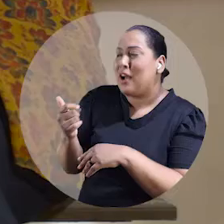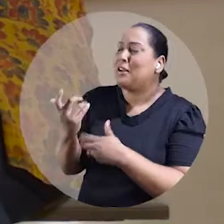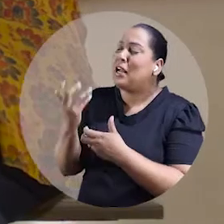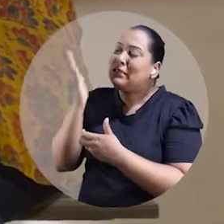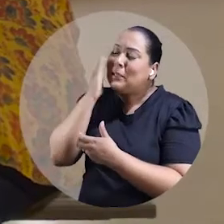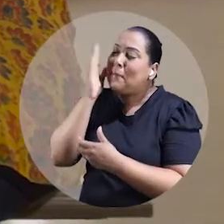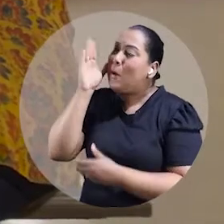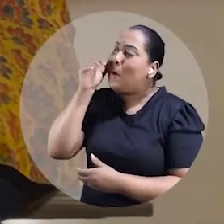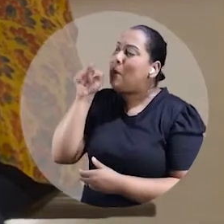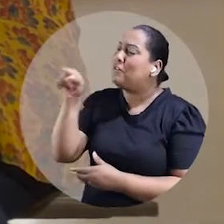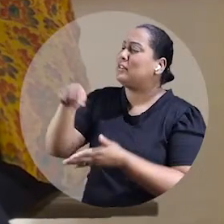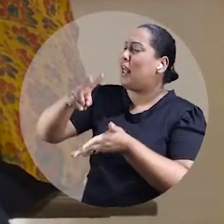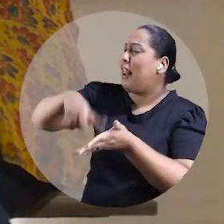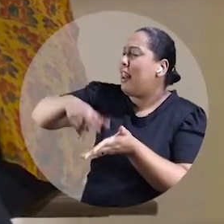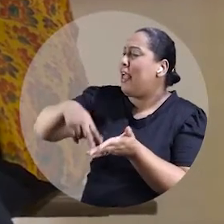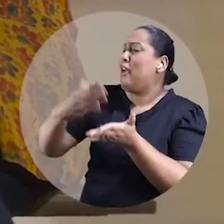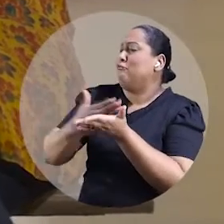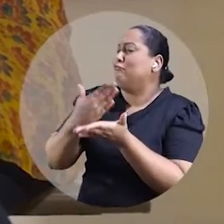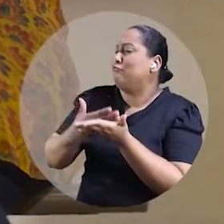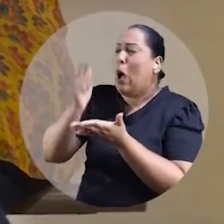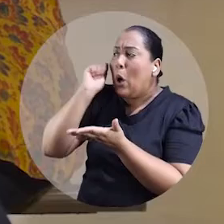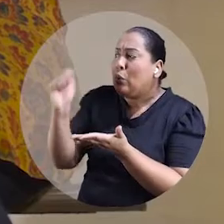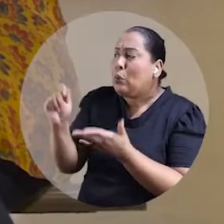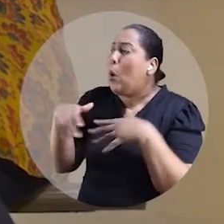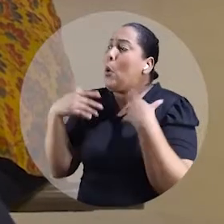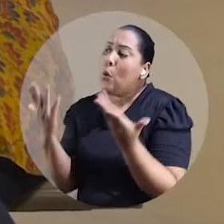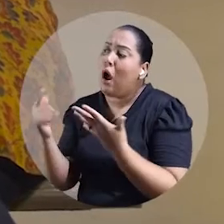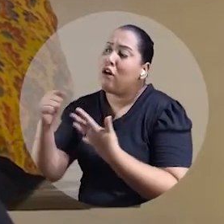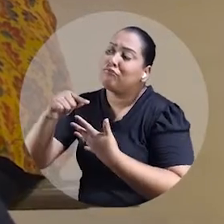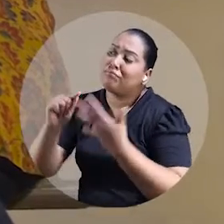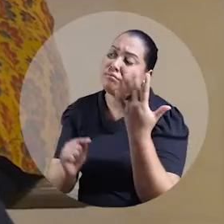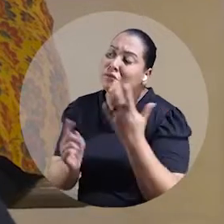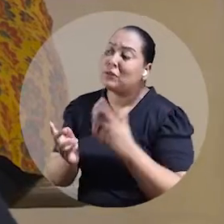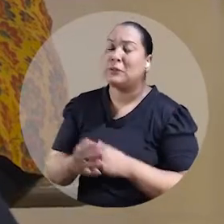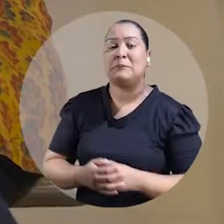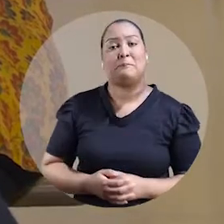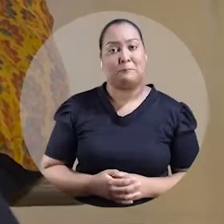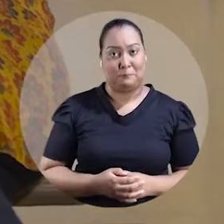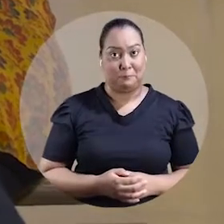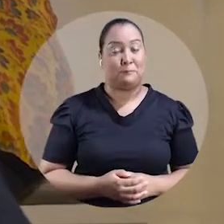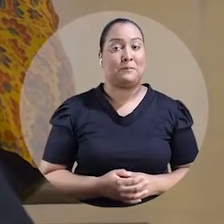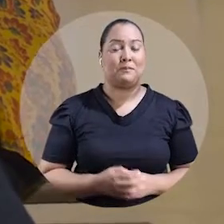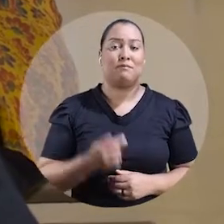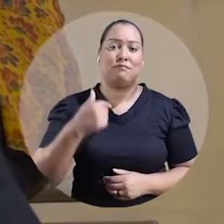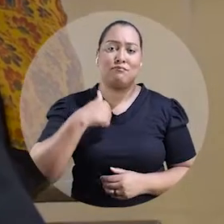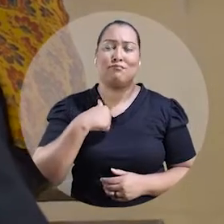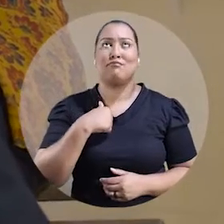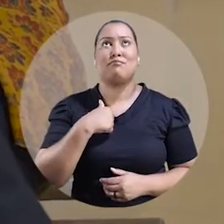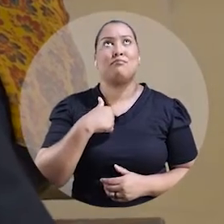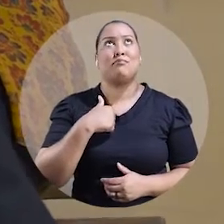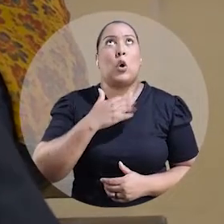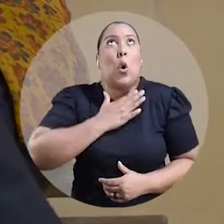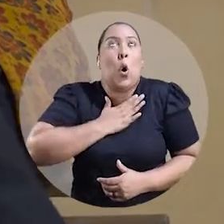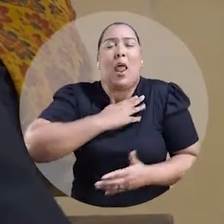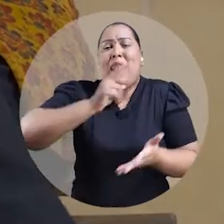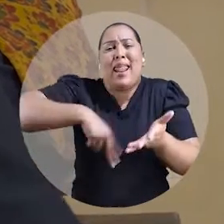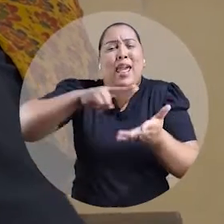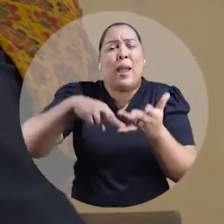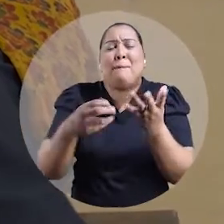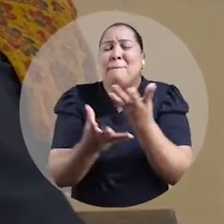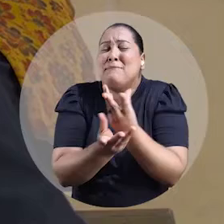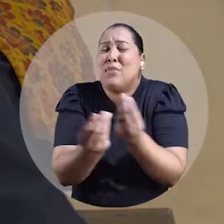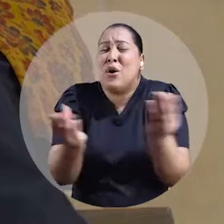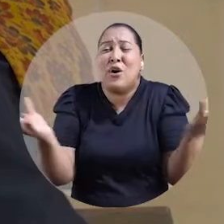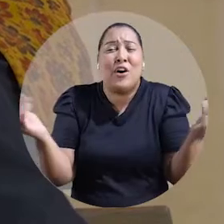lido, quais são os escritores que você tem consumido. Certo, eu leio muitos,